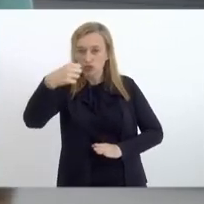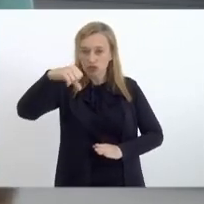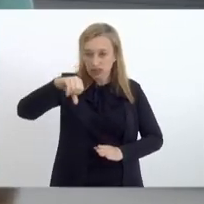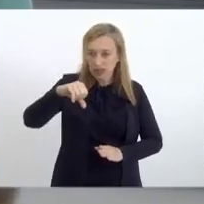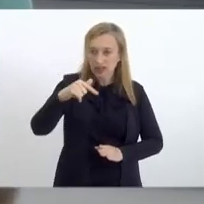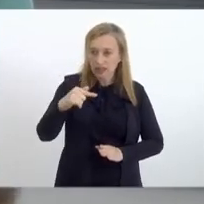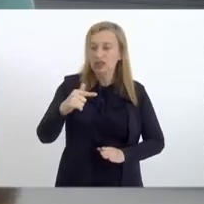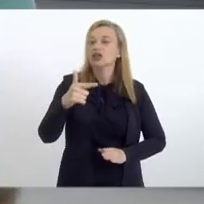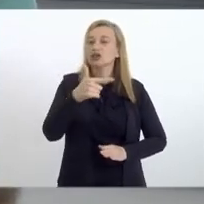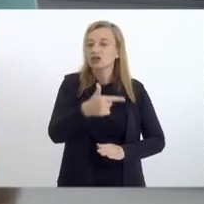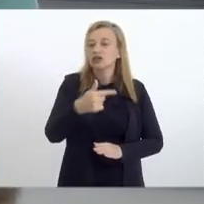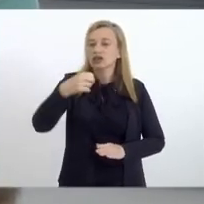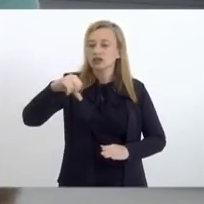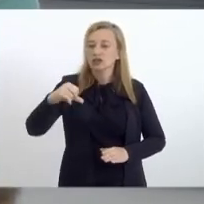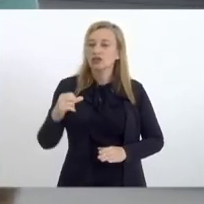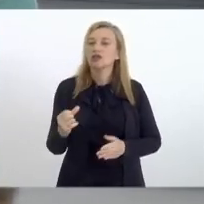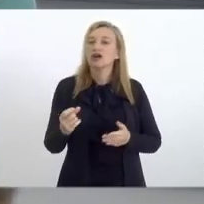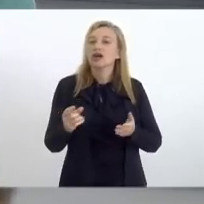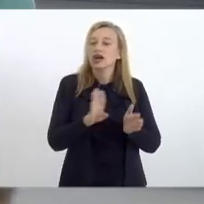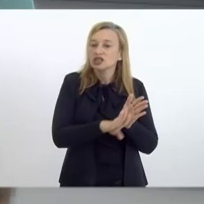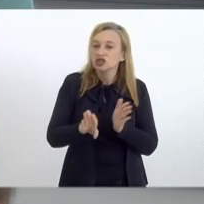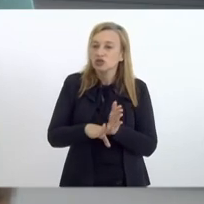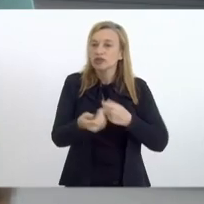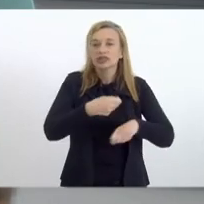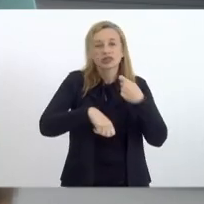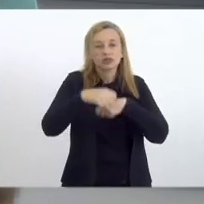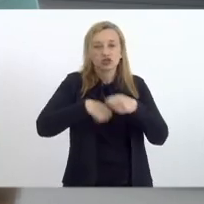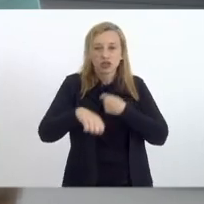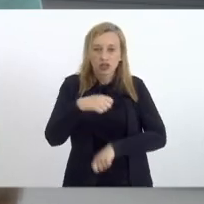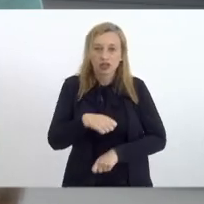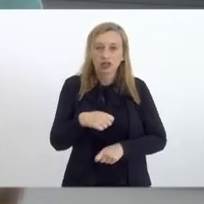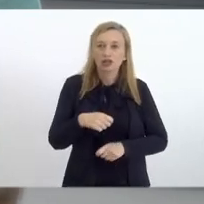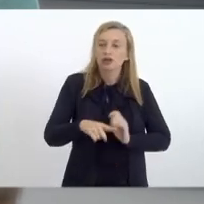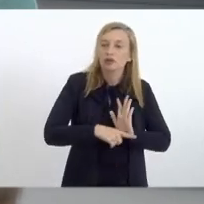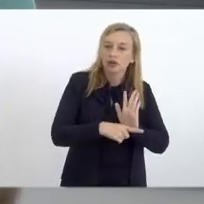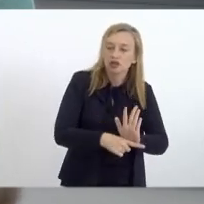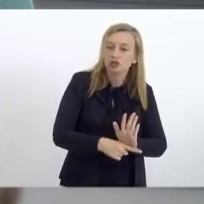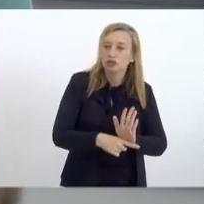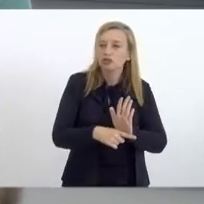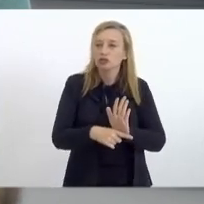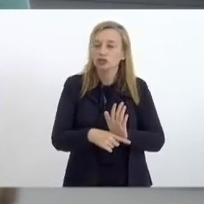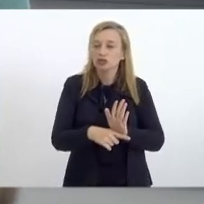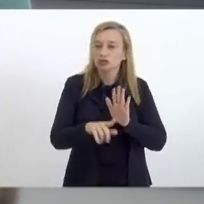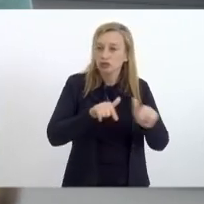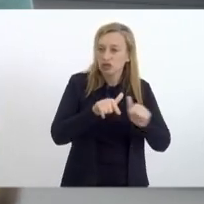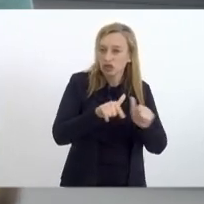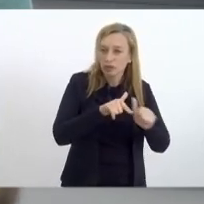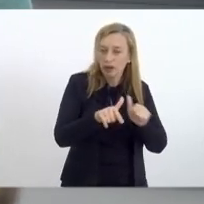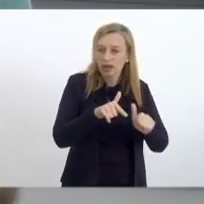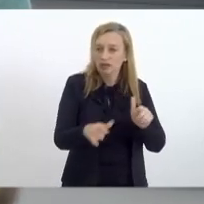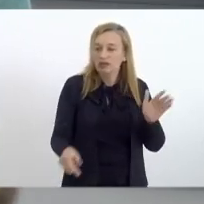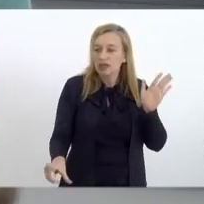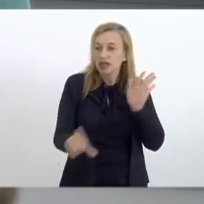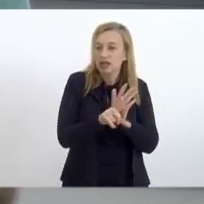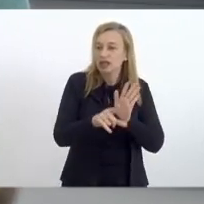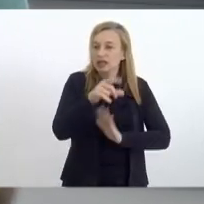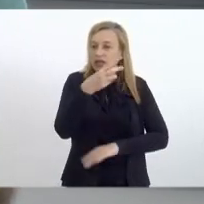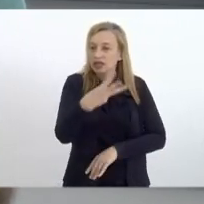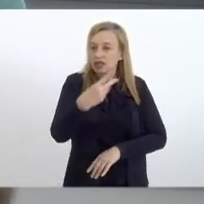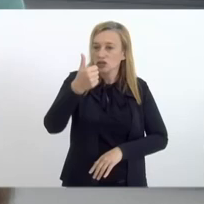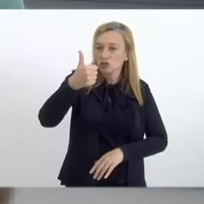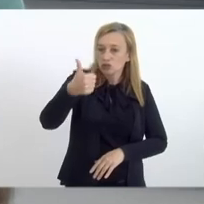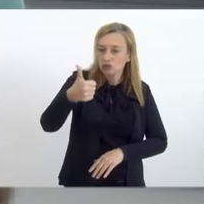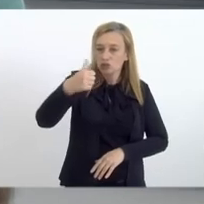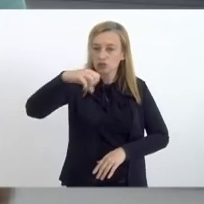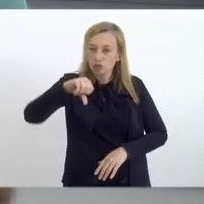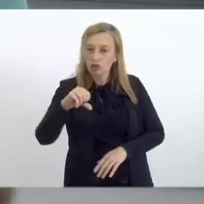36, prevê as despesas administrativas para o atendimento das prestações de previdência de que trata a Lei 319